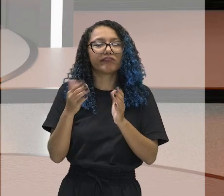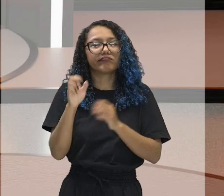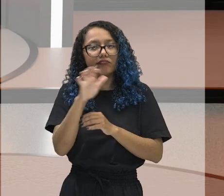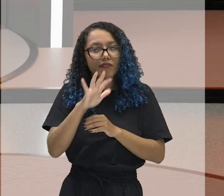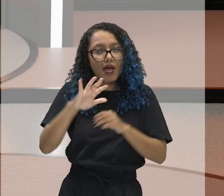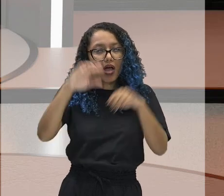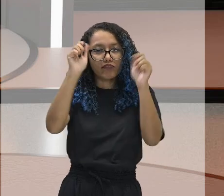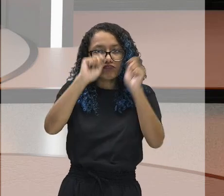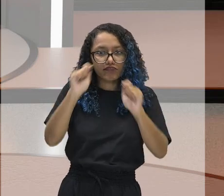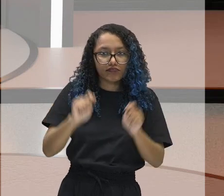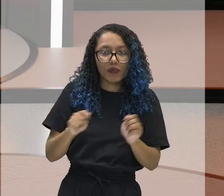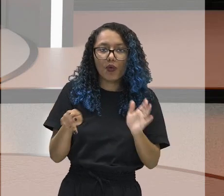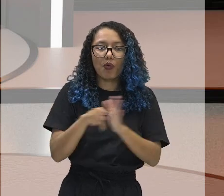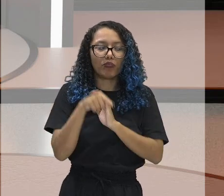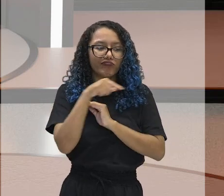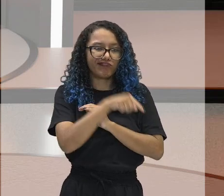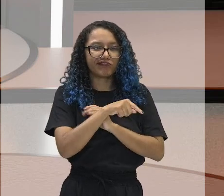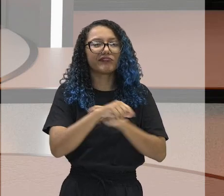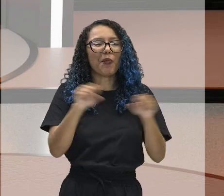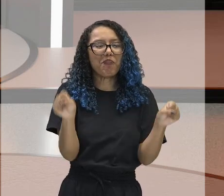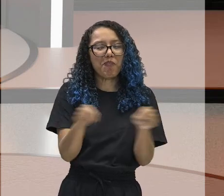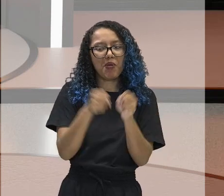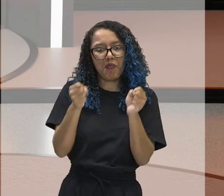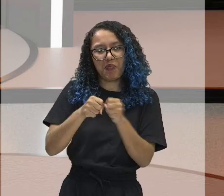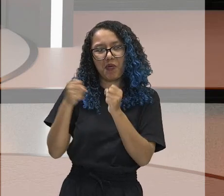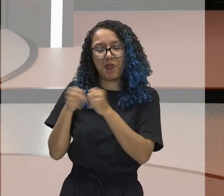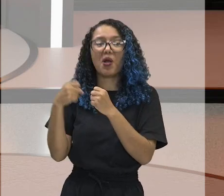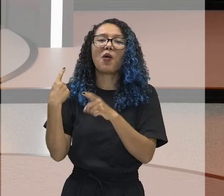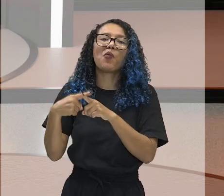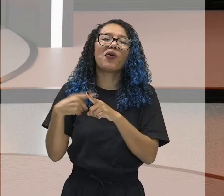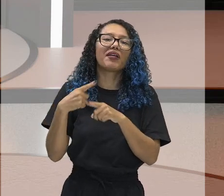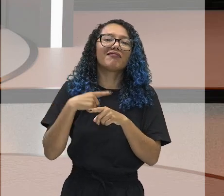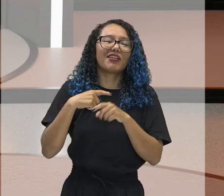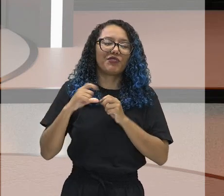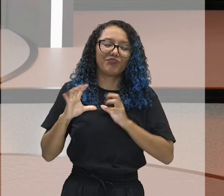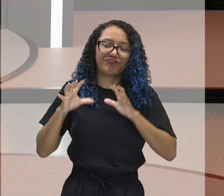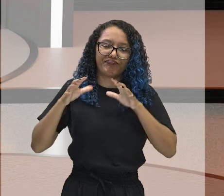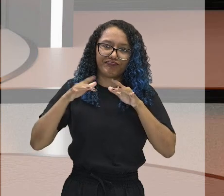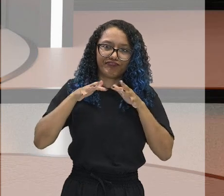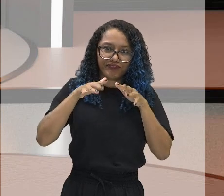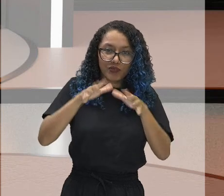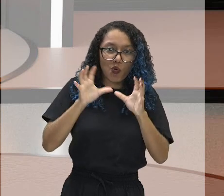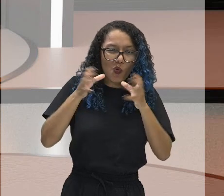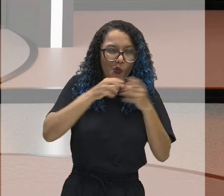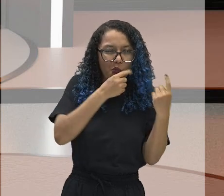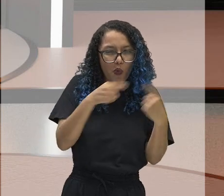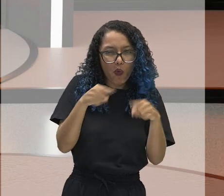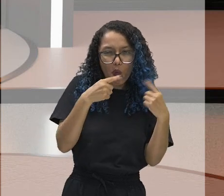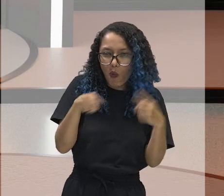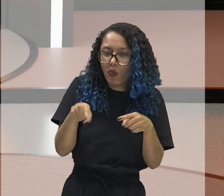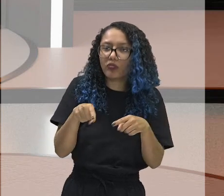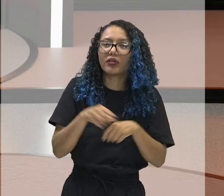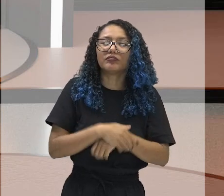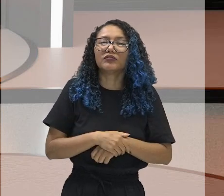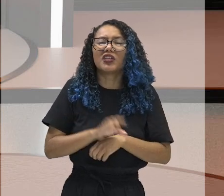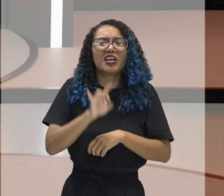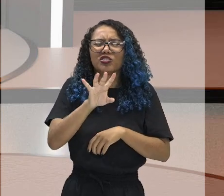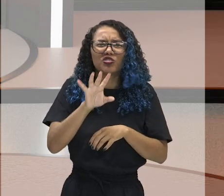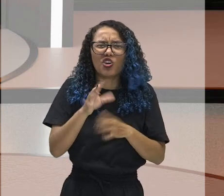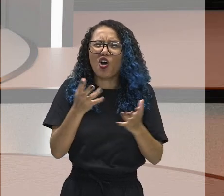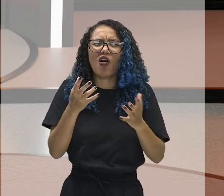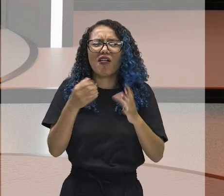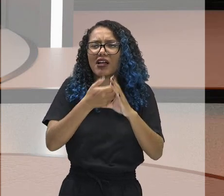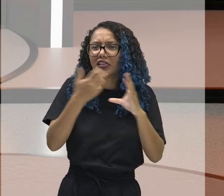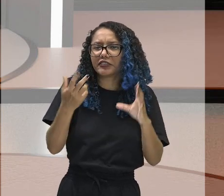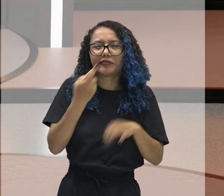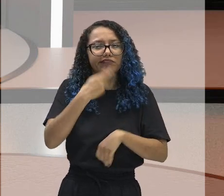foram destruídas após esse movimento iconoclasta, que não era só de ordem religiosa, tá, gente? Mais uma